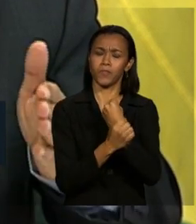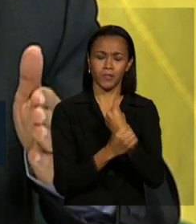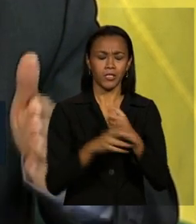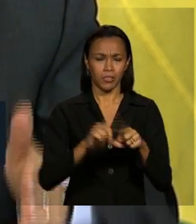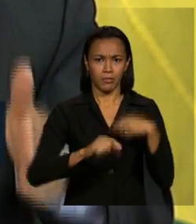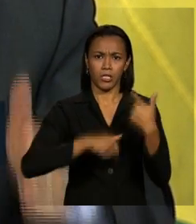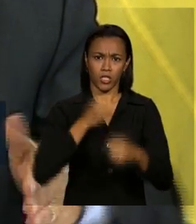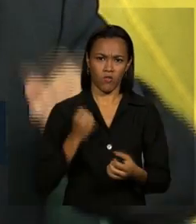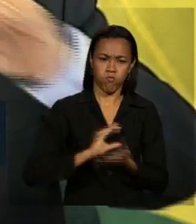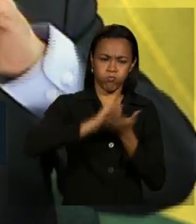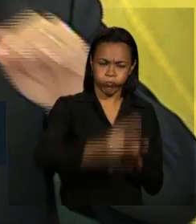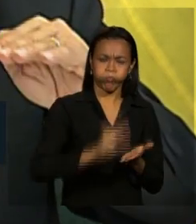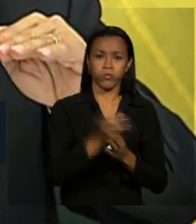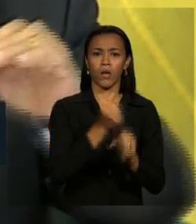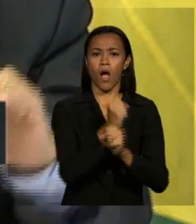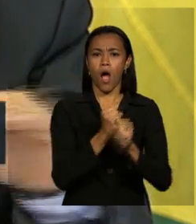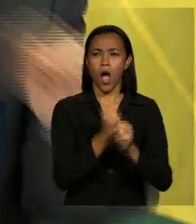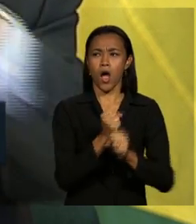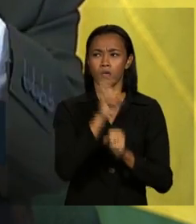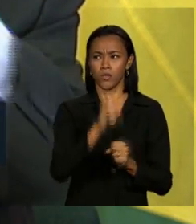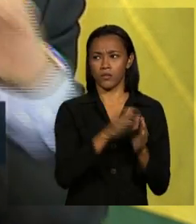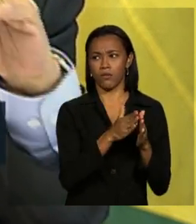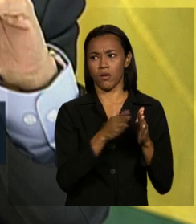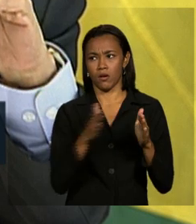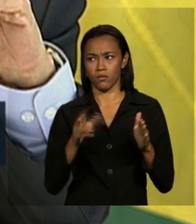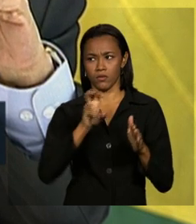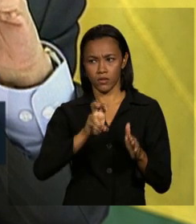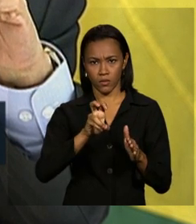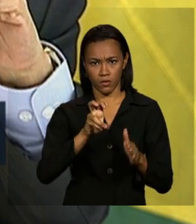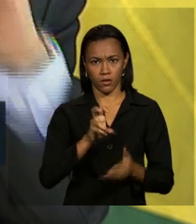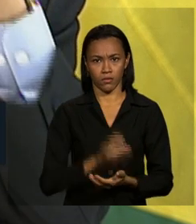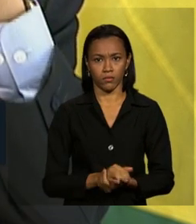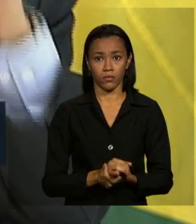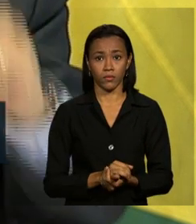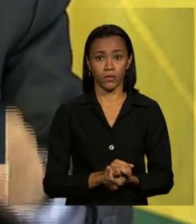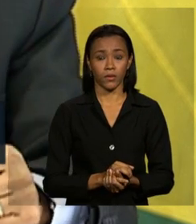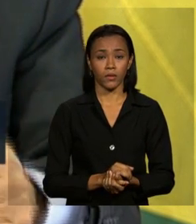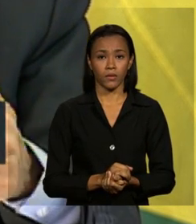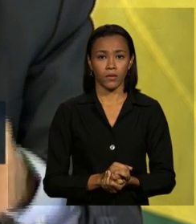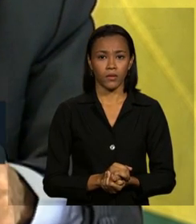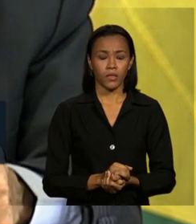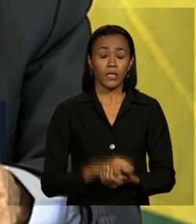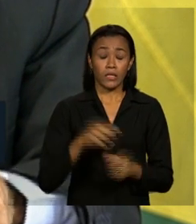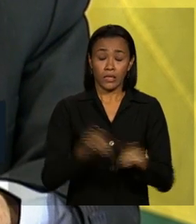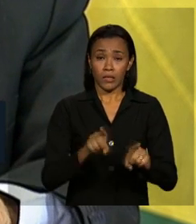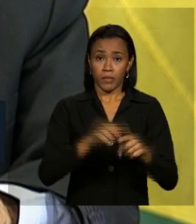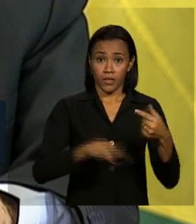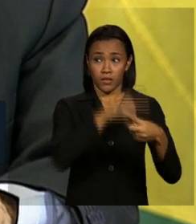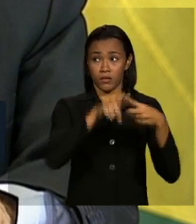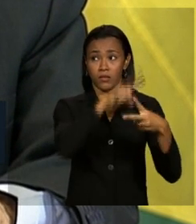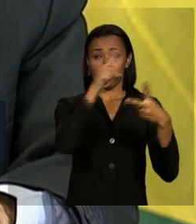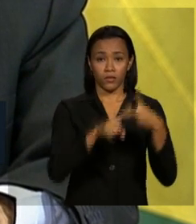investimentos nos primeiros 5 anos essa é uma grande diferença eh em segundo lugar